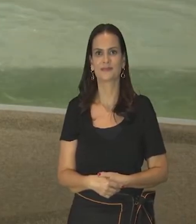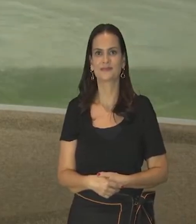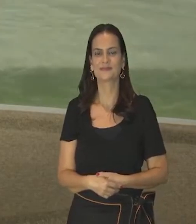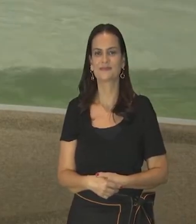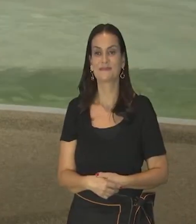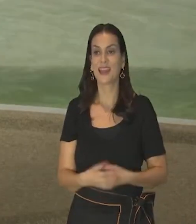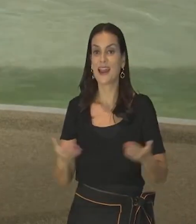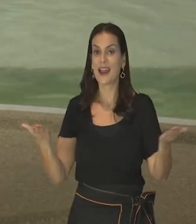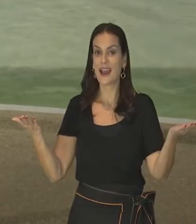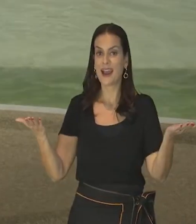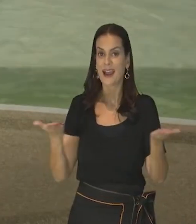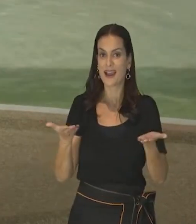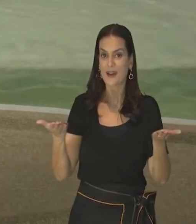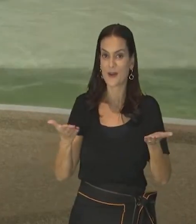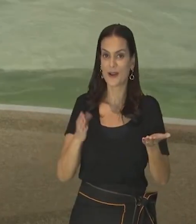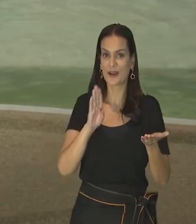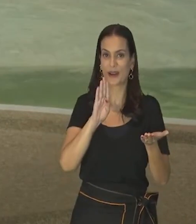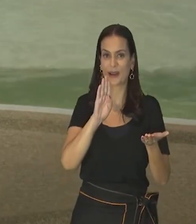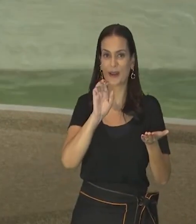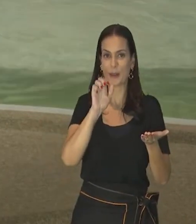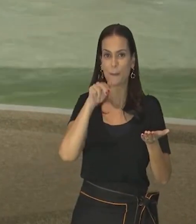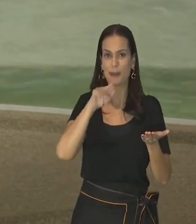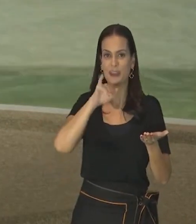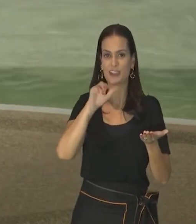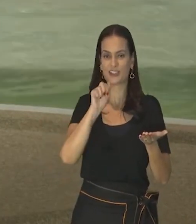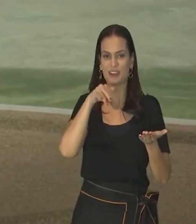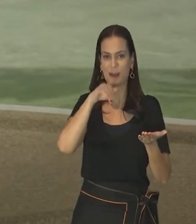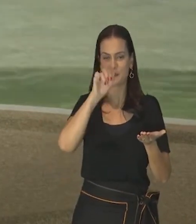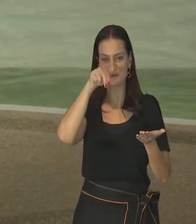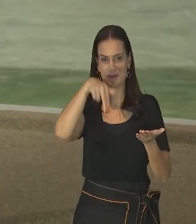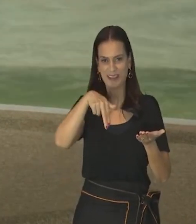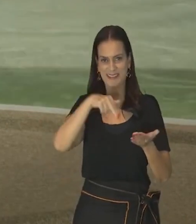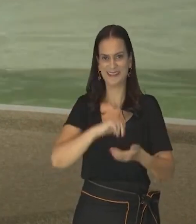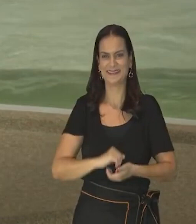Vou receber agora Benjamin.